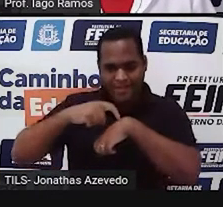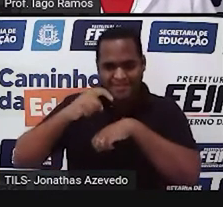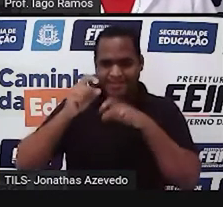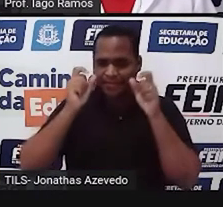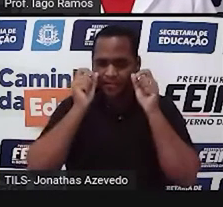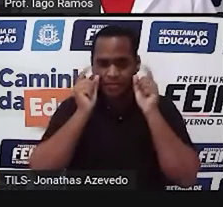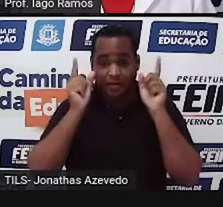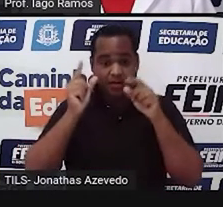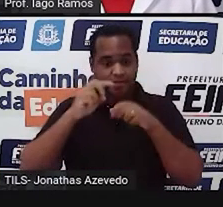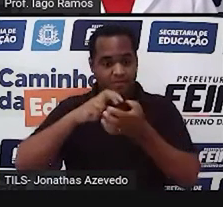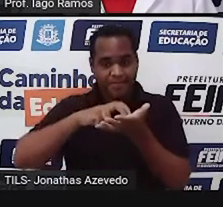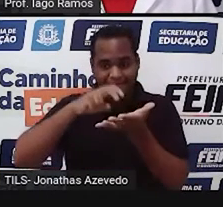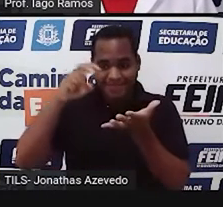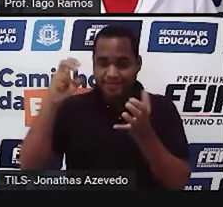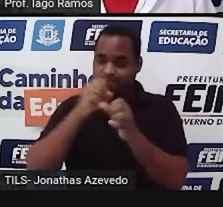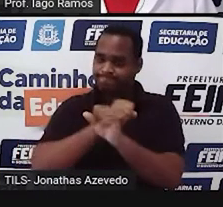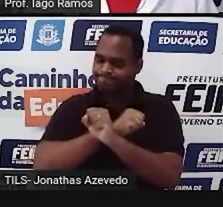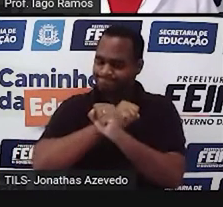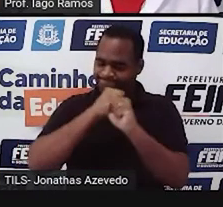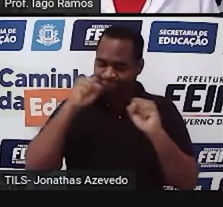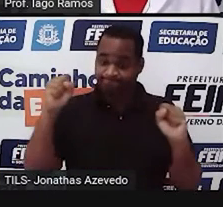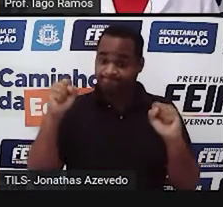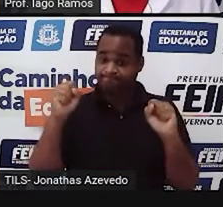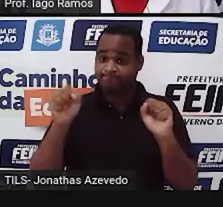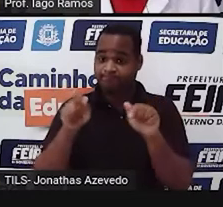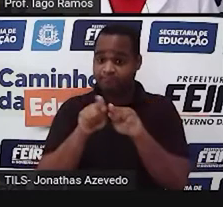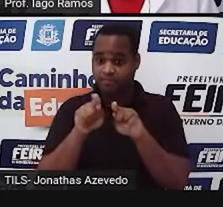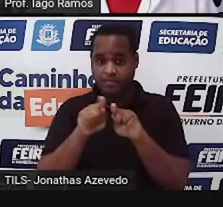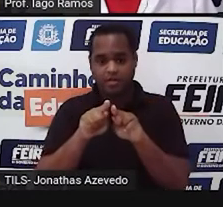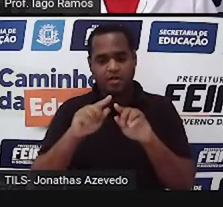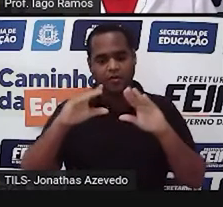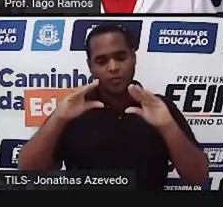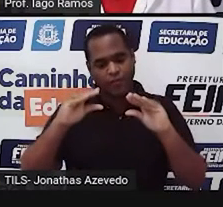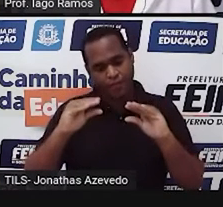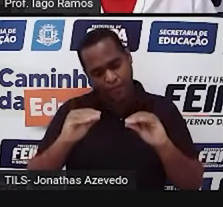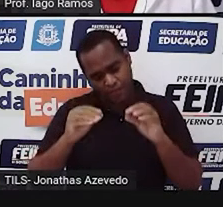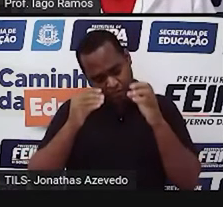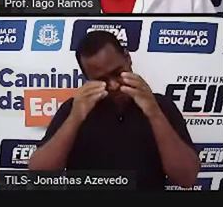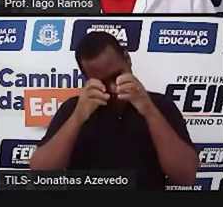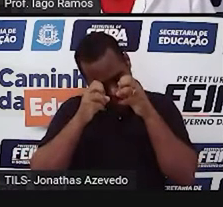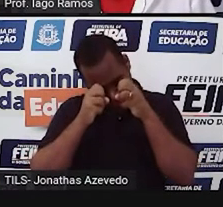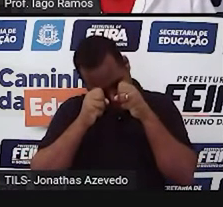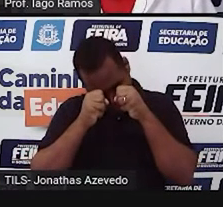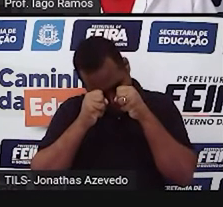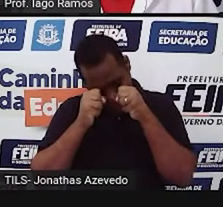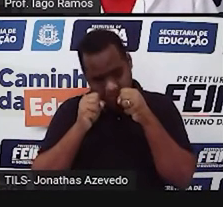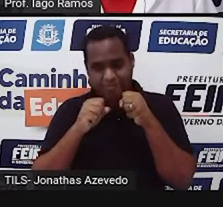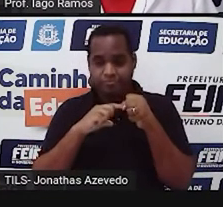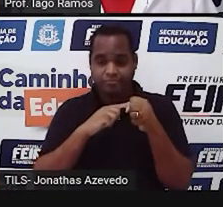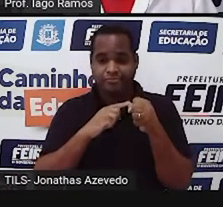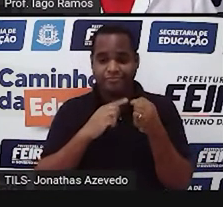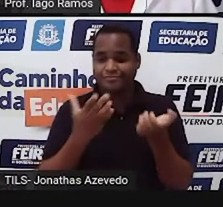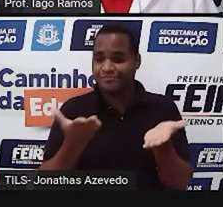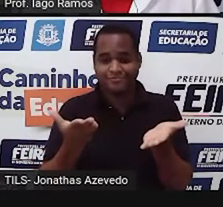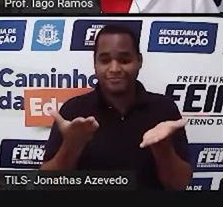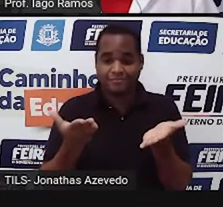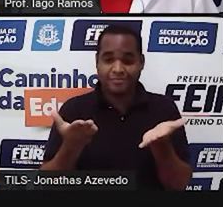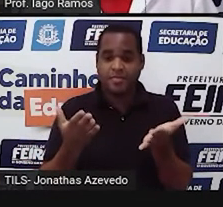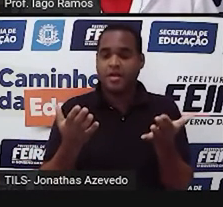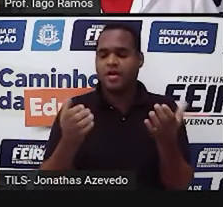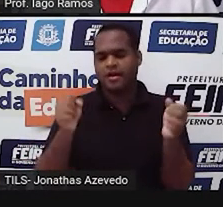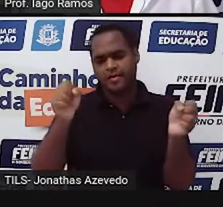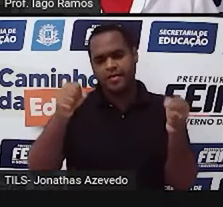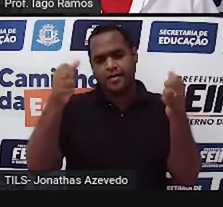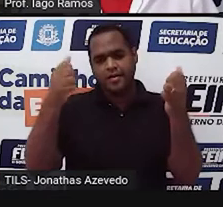os olhinhos ali de manhã quando acorda até o horário também de fechar os olhos para dormir pois é né